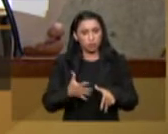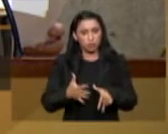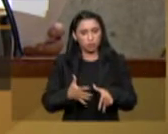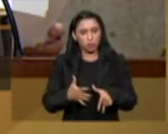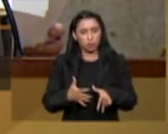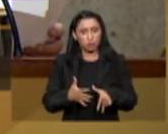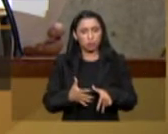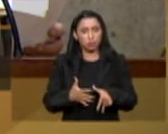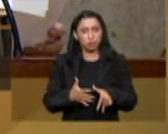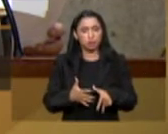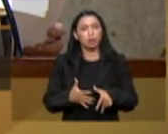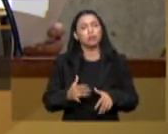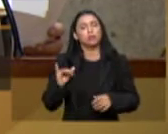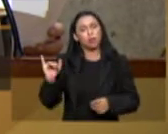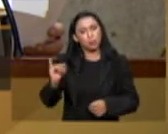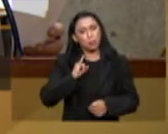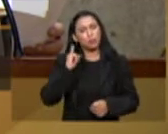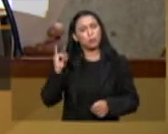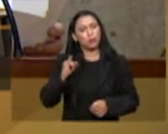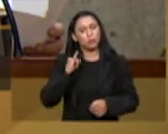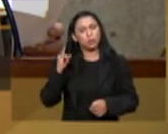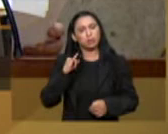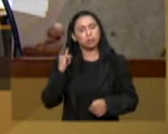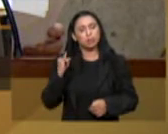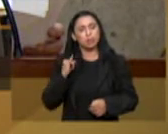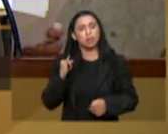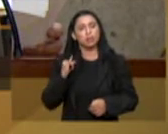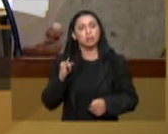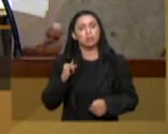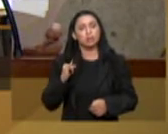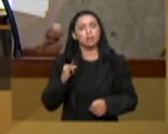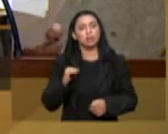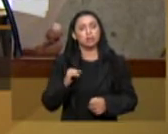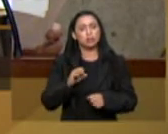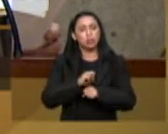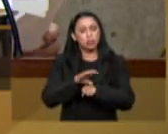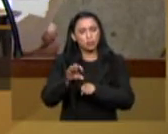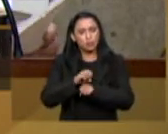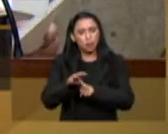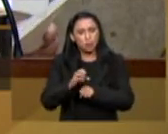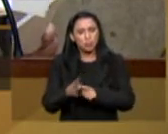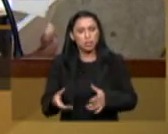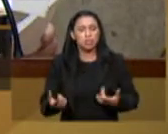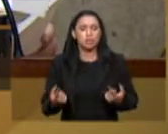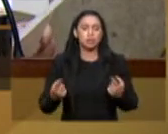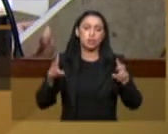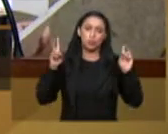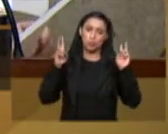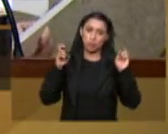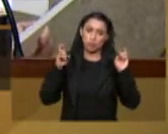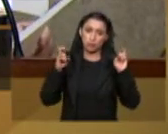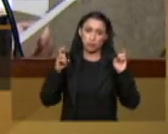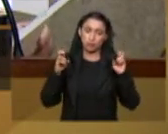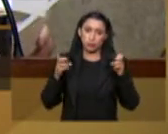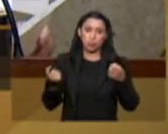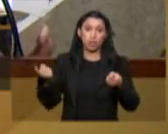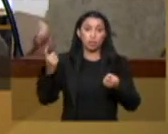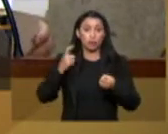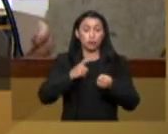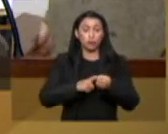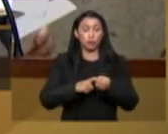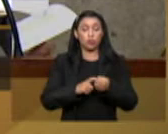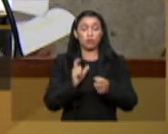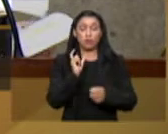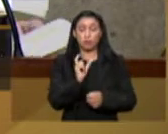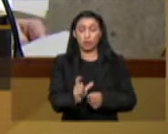que trouxeram importantes contribuições à controvérsia constitucional em debate, eu devolvo a palavra